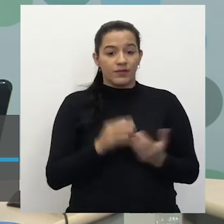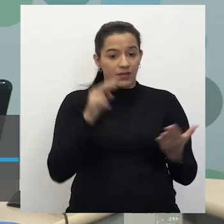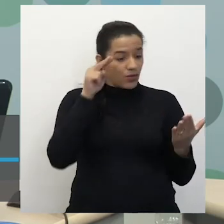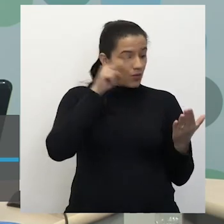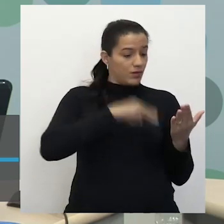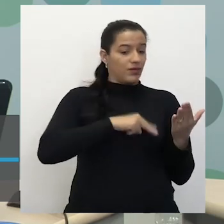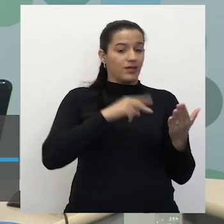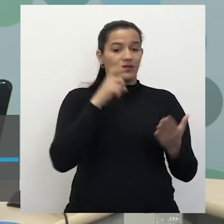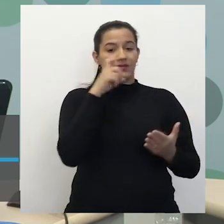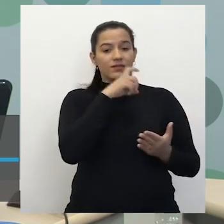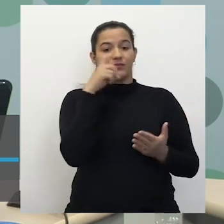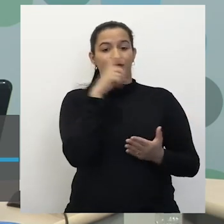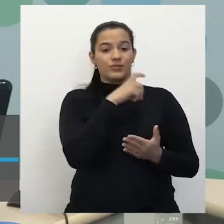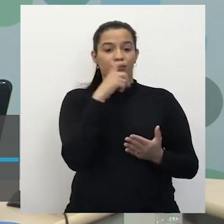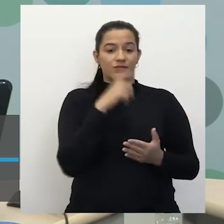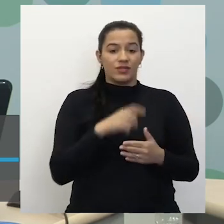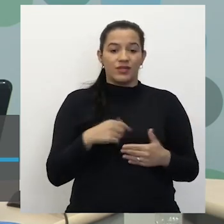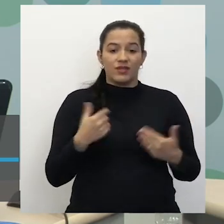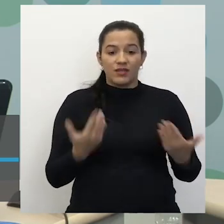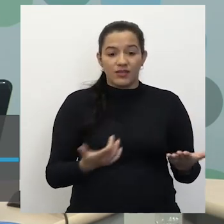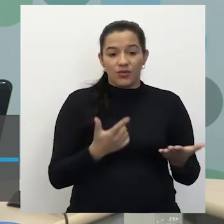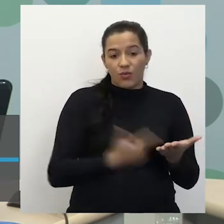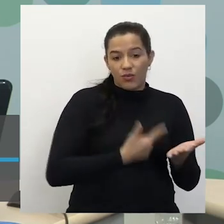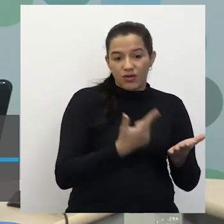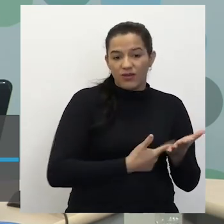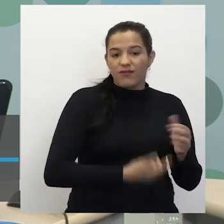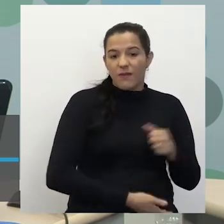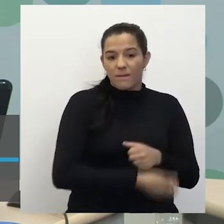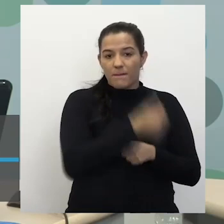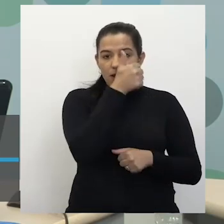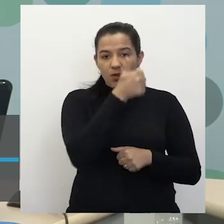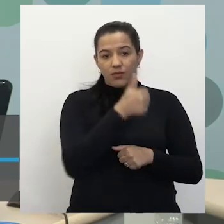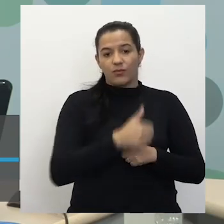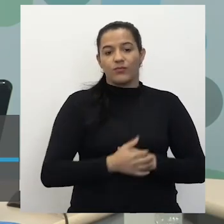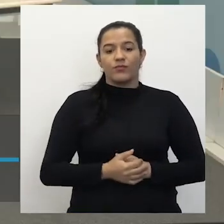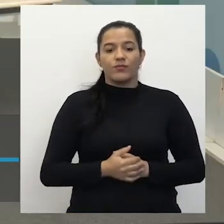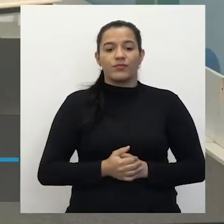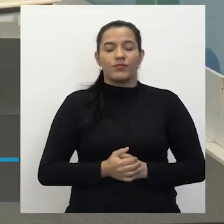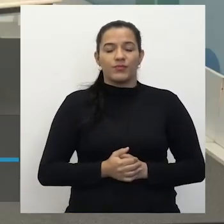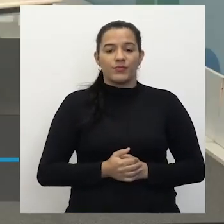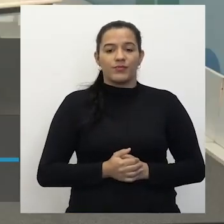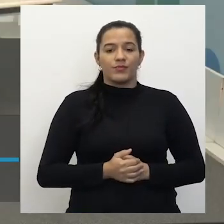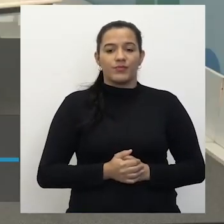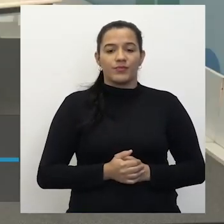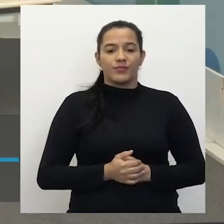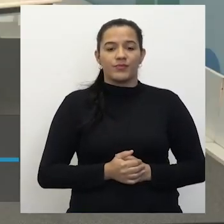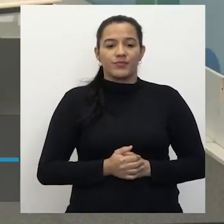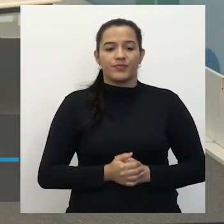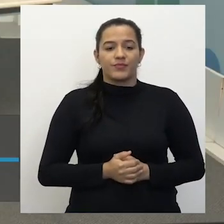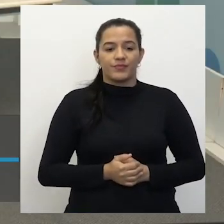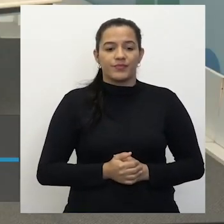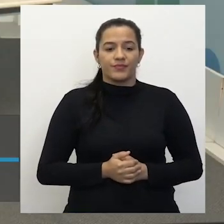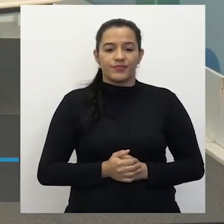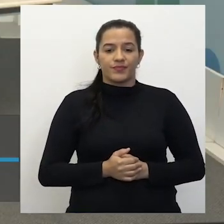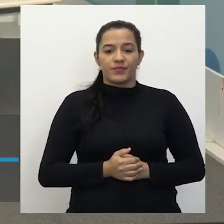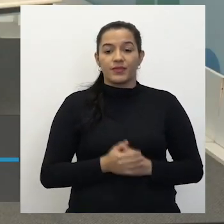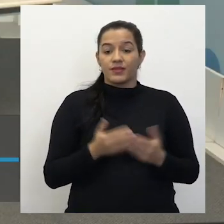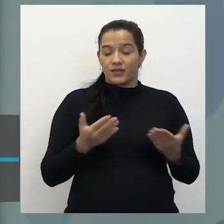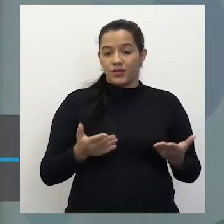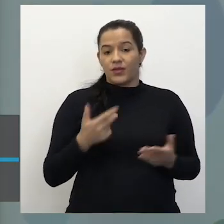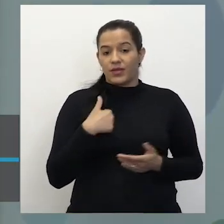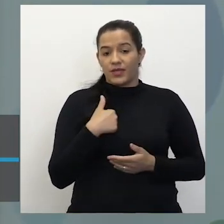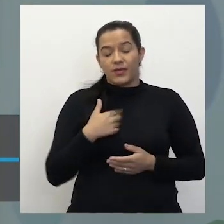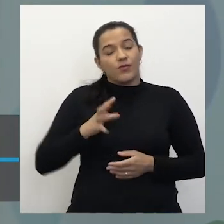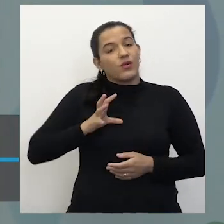nossa, que mentira. Então ele falou, o livro é muito melhor, não é, Cauã? Se tiver no chat, fala. Então, mas eu tenho que falar porque, como amante de